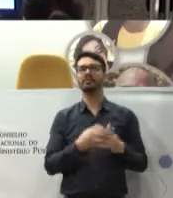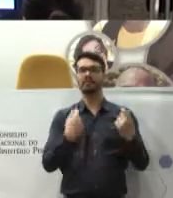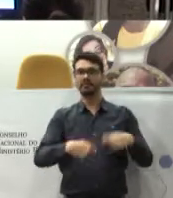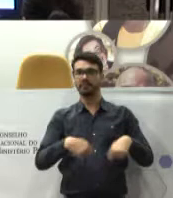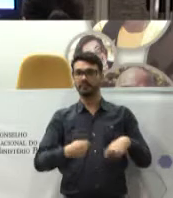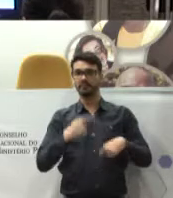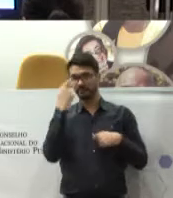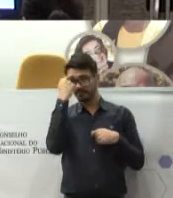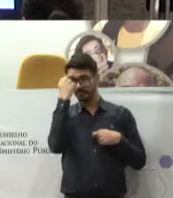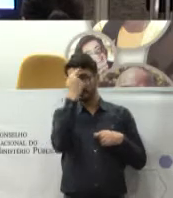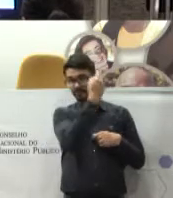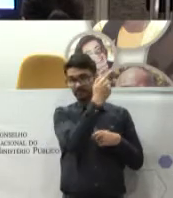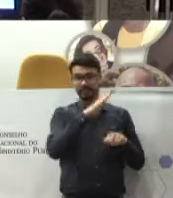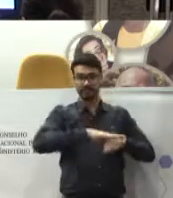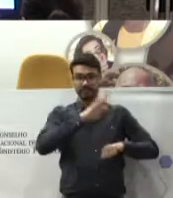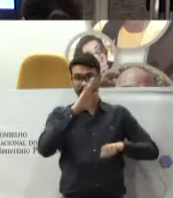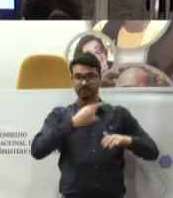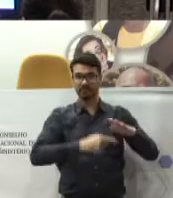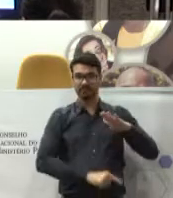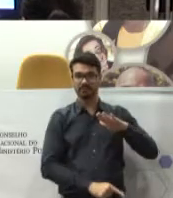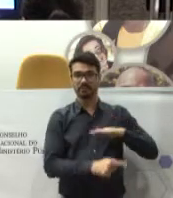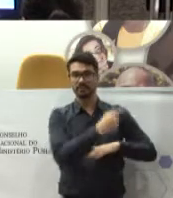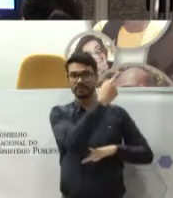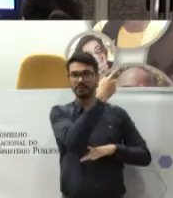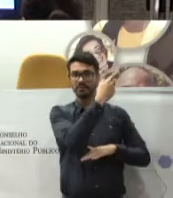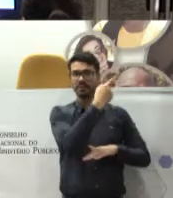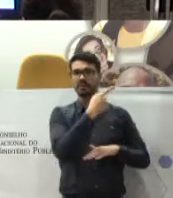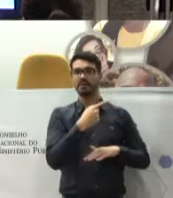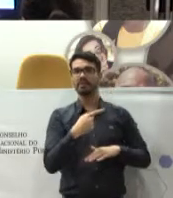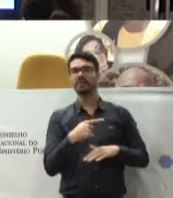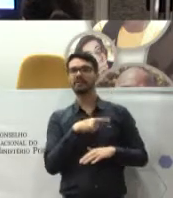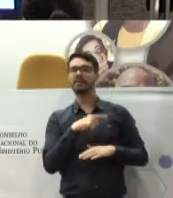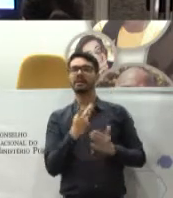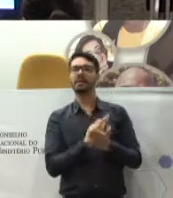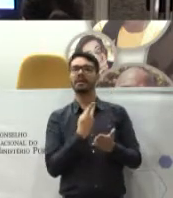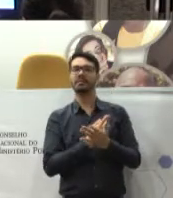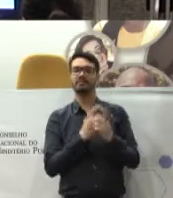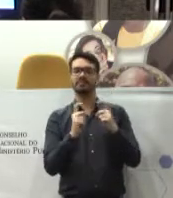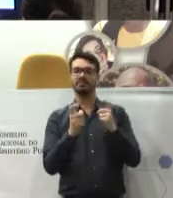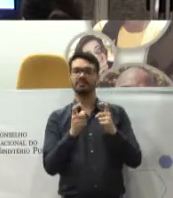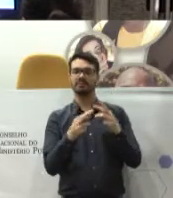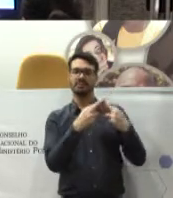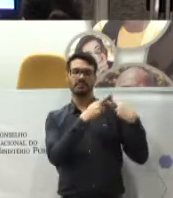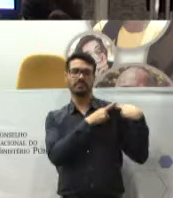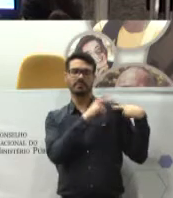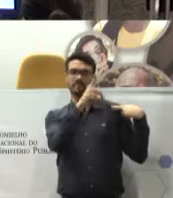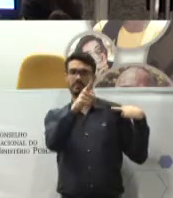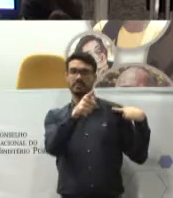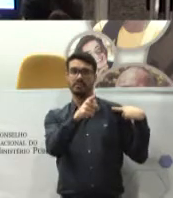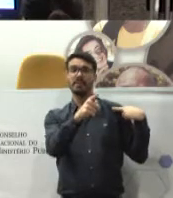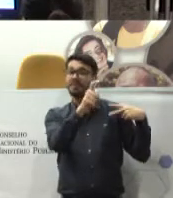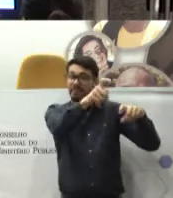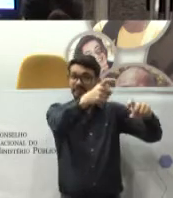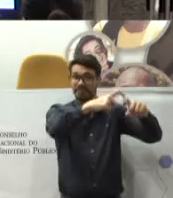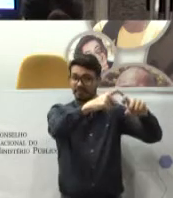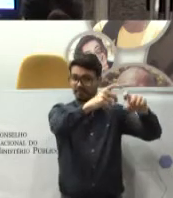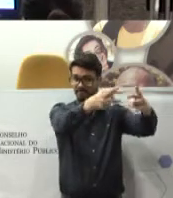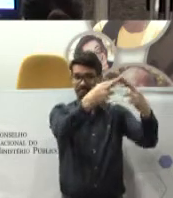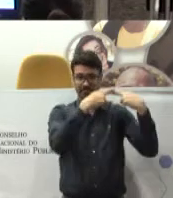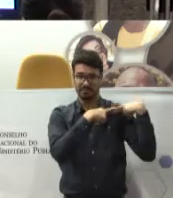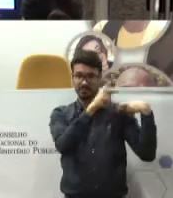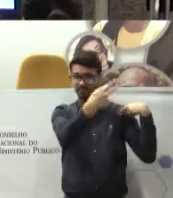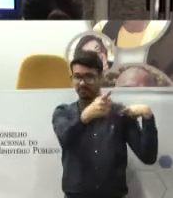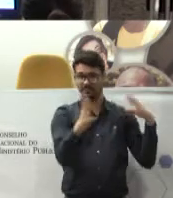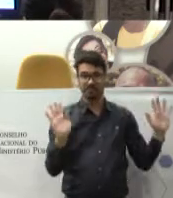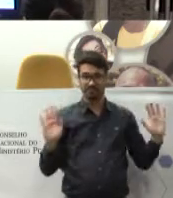Precisamos pensar nisso de forma mais aprofundada. Cláusula de erro administrativo, responsabilidade. O médico deve ser responsabilizado também.